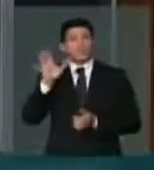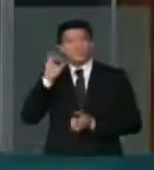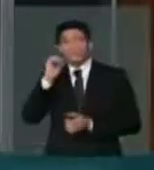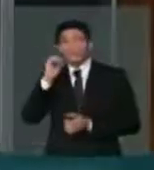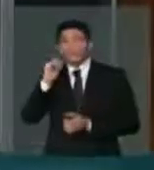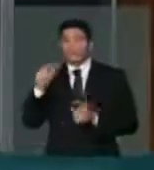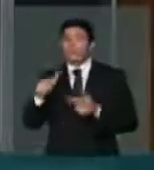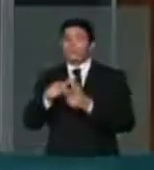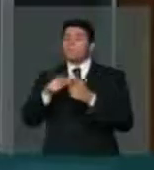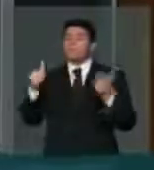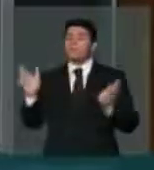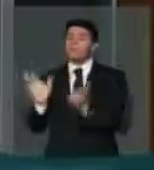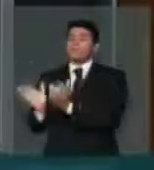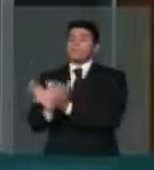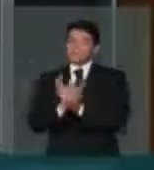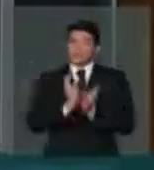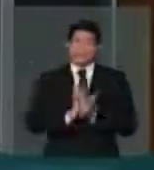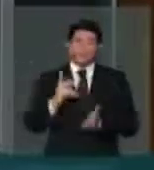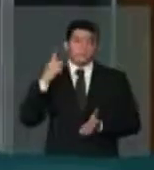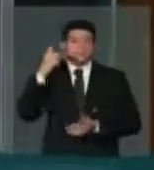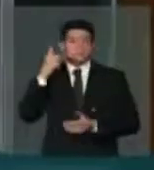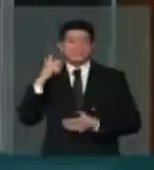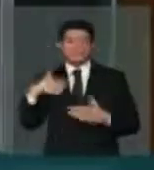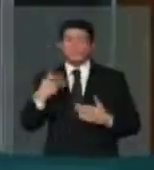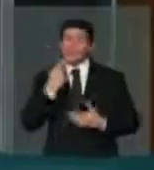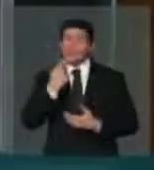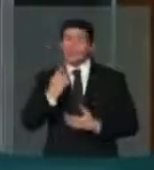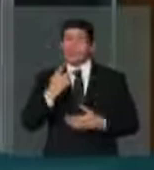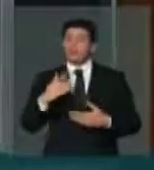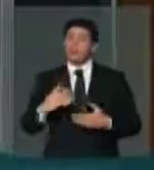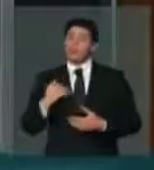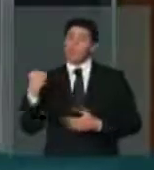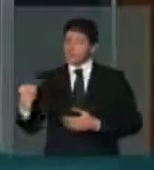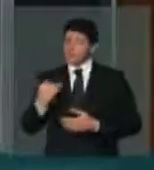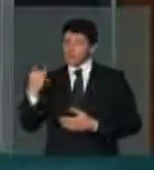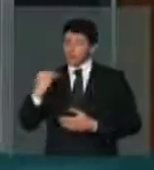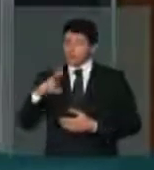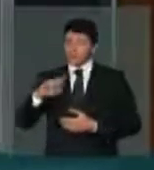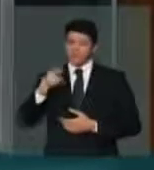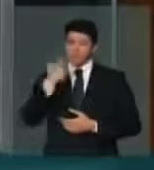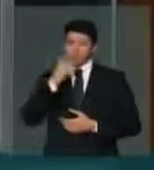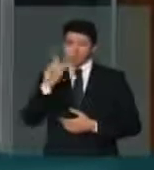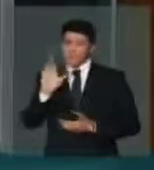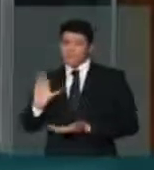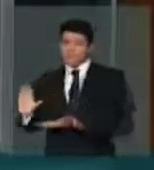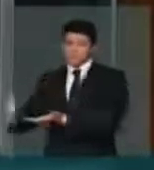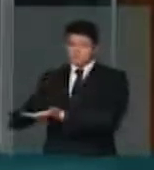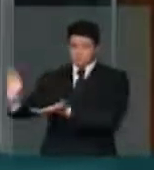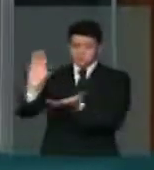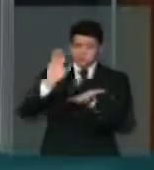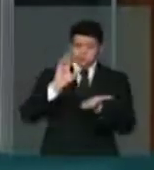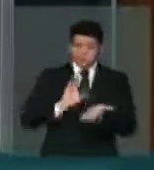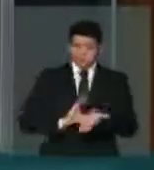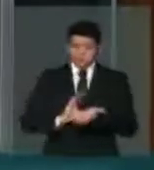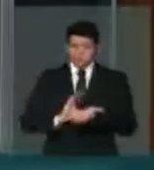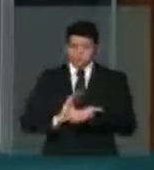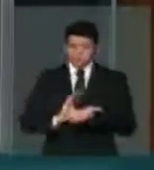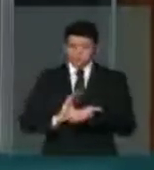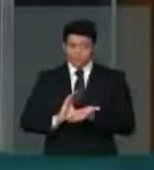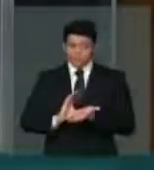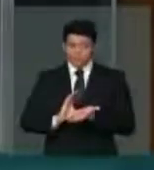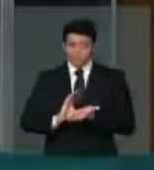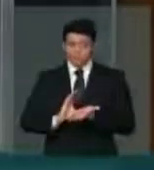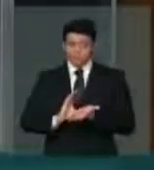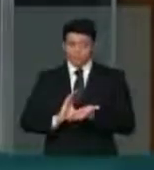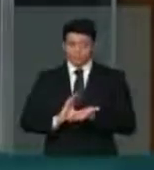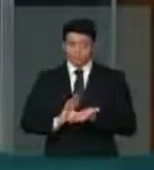dos partidos falar que é importante que, com a arrecadação que se pretende fazer pelo Ministério da Fazenda